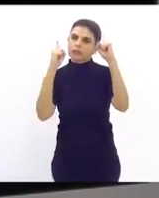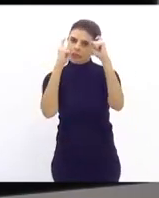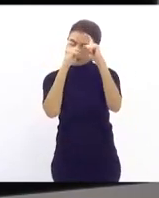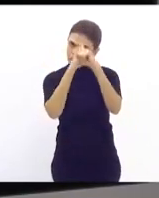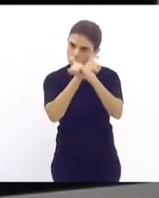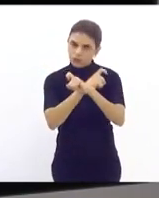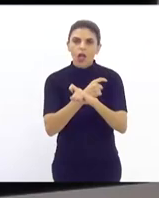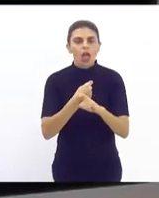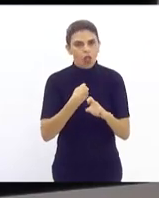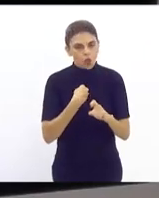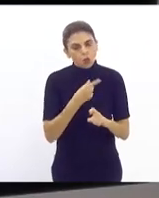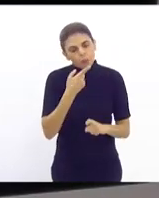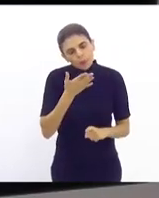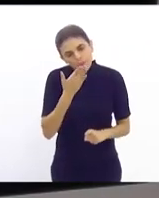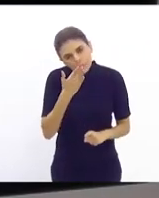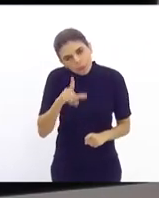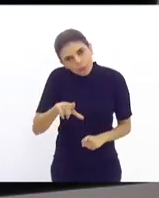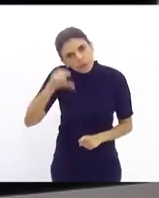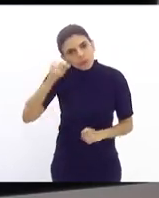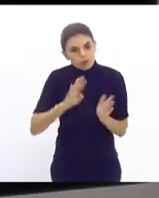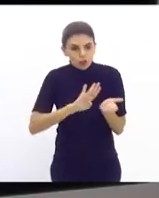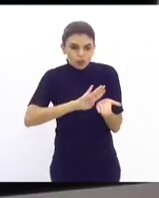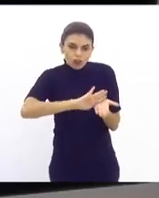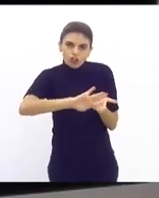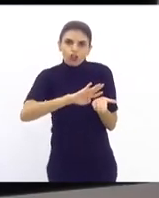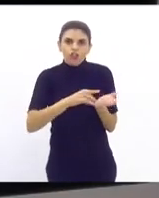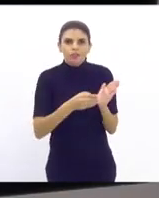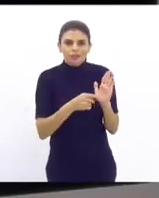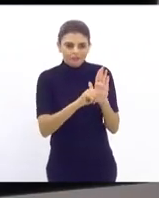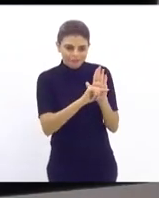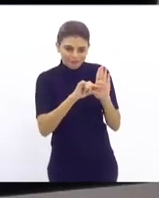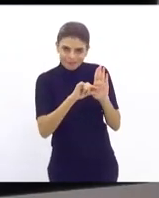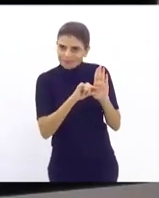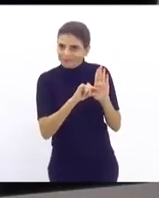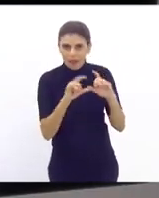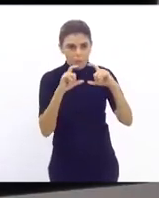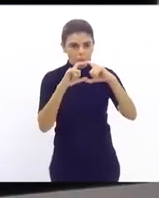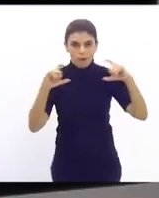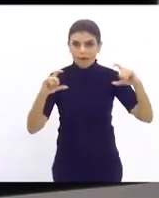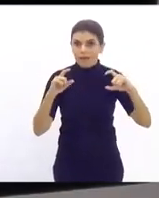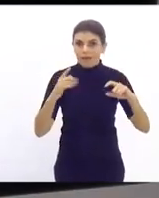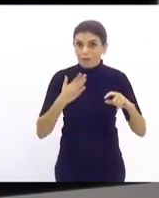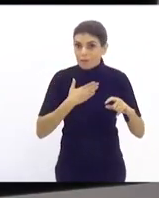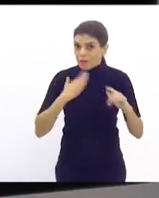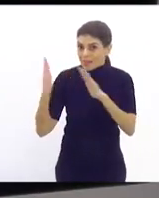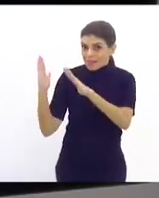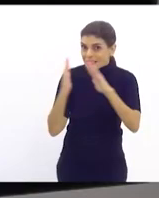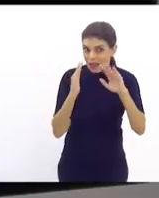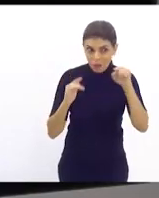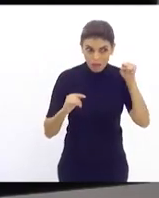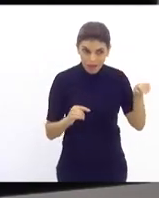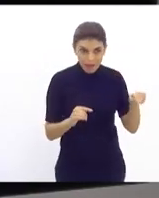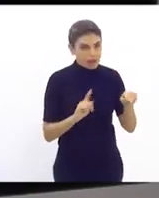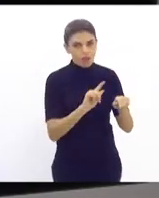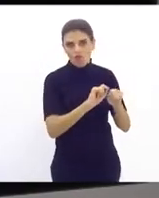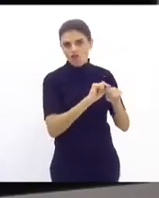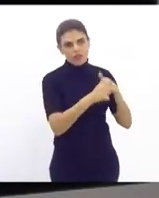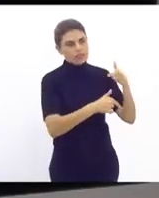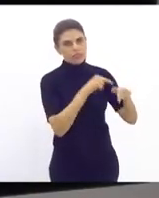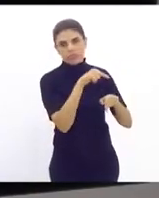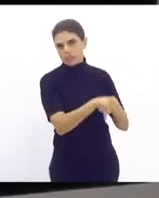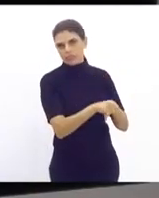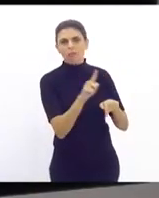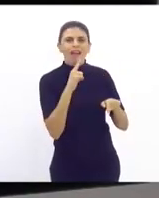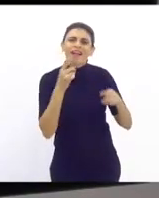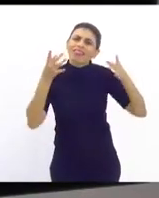Eu retiraria essa parte, porque, pelo menos no meu tempo, o CONEMA não tratava desse tipo de coisa. Mas isso é